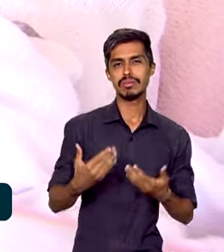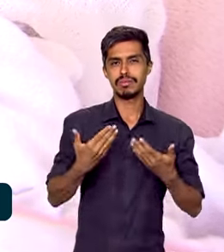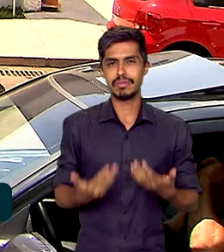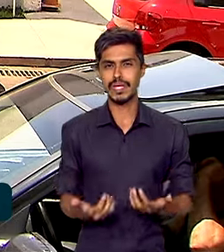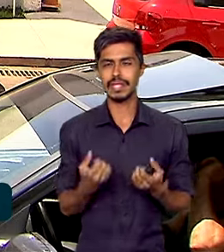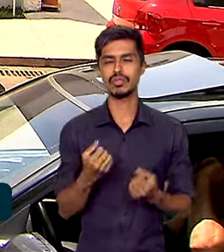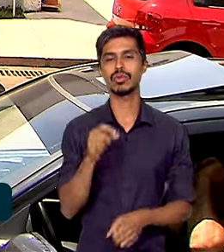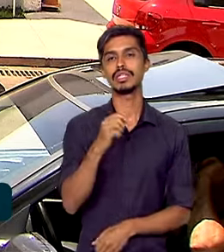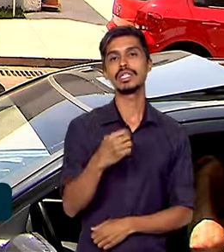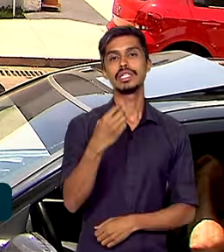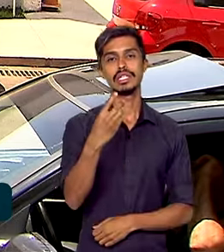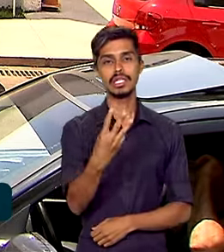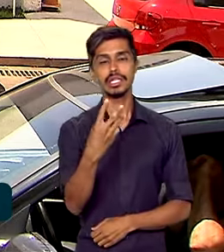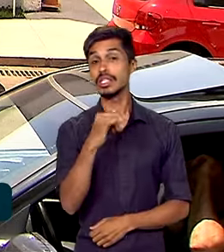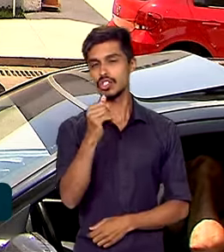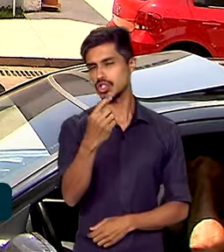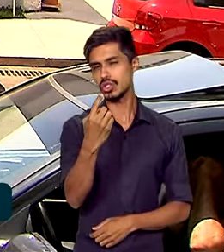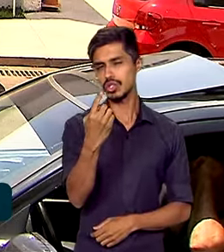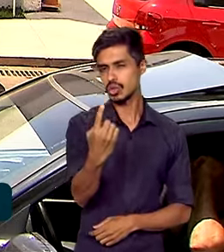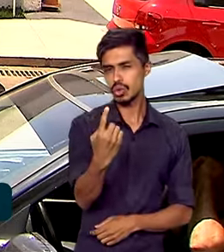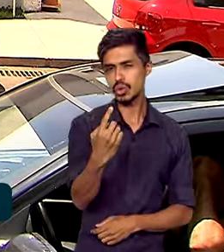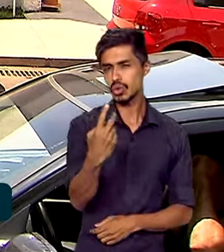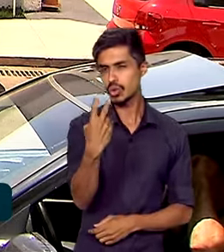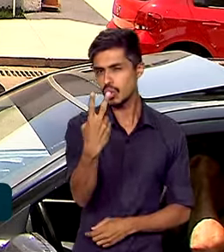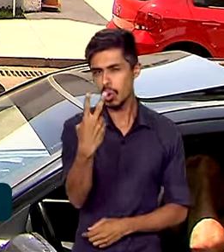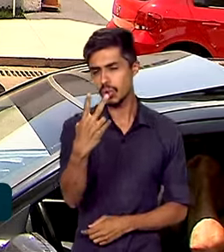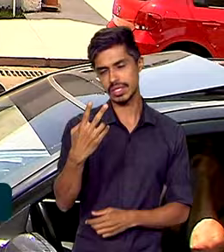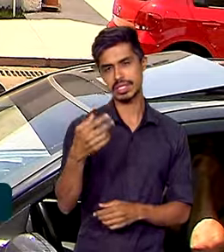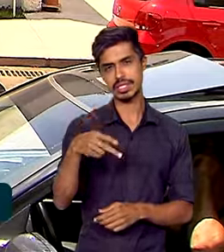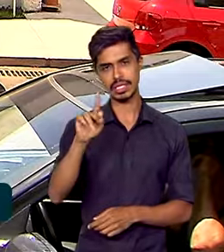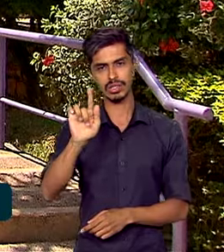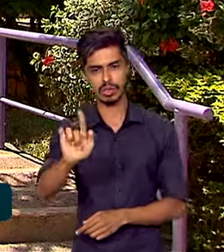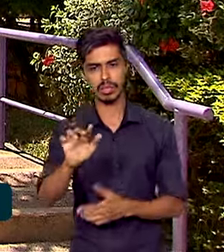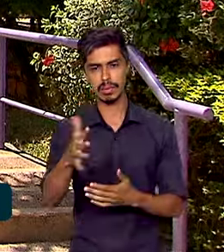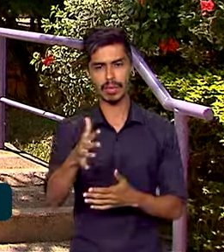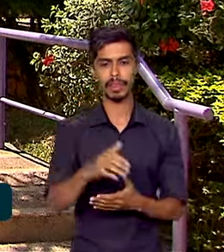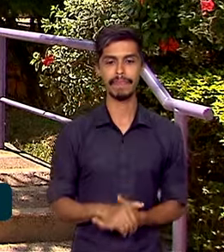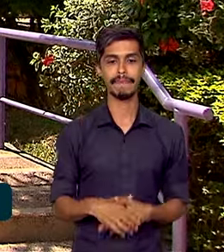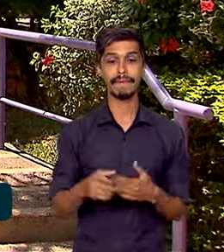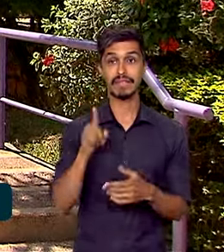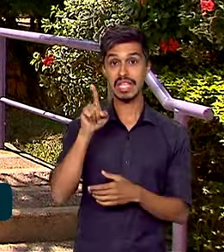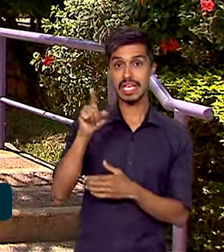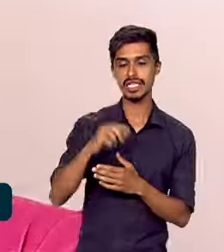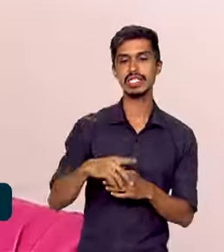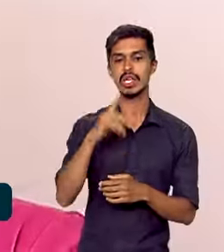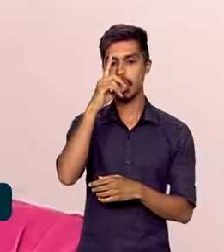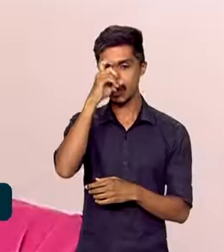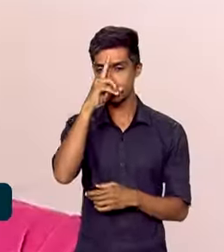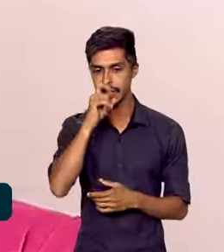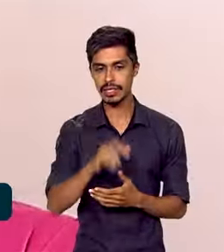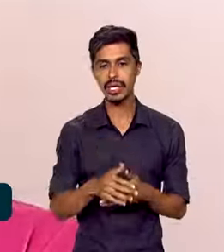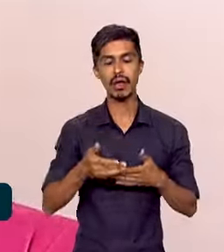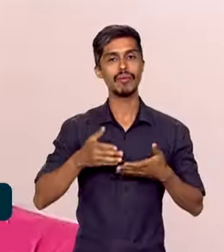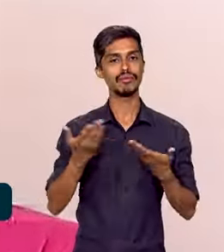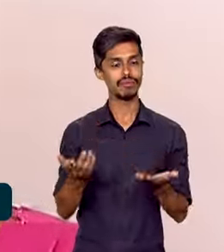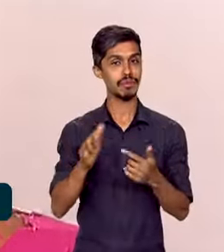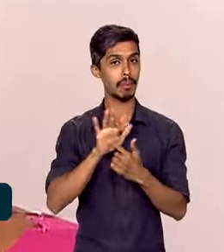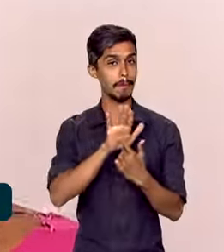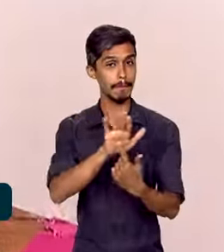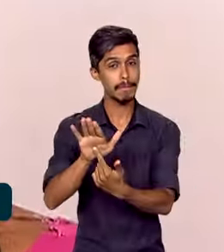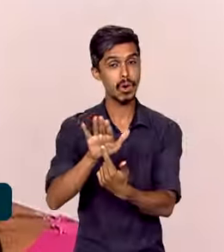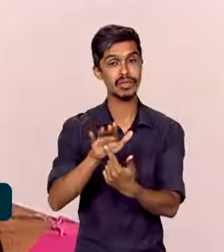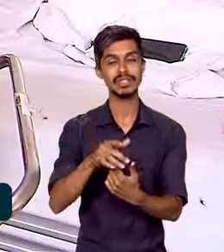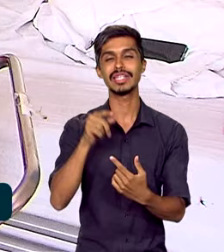2 kg aqui nesse Hospital referência da América Latina em prematuridade ela fala do